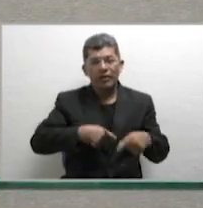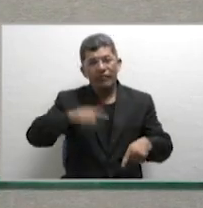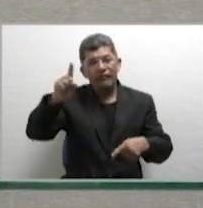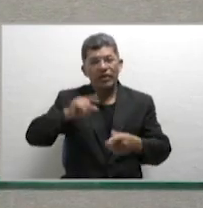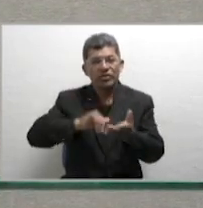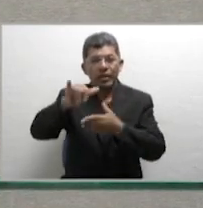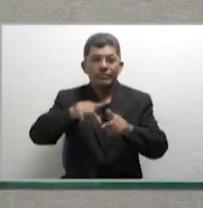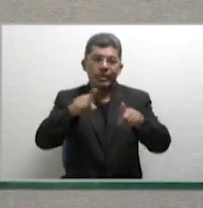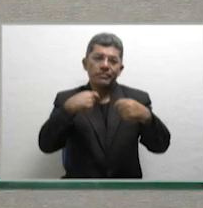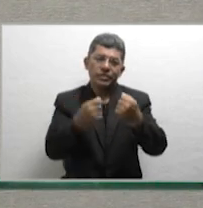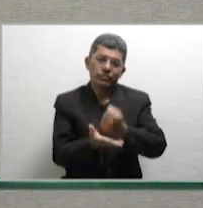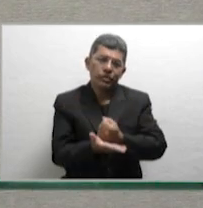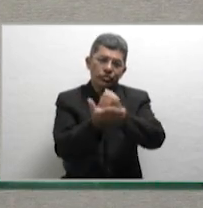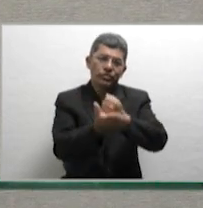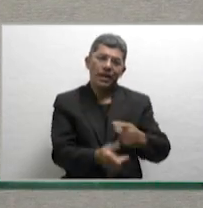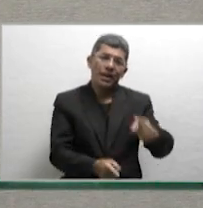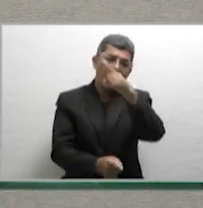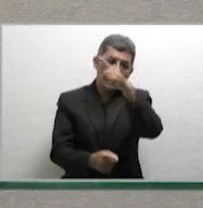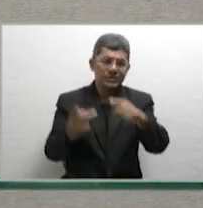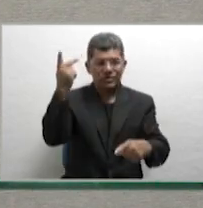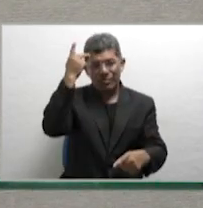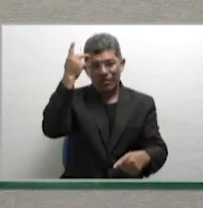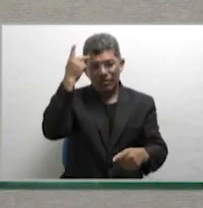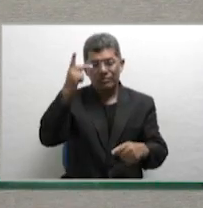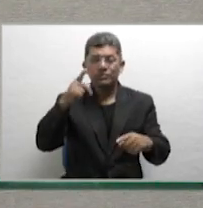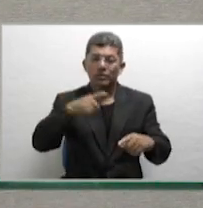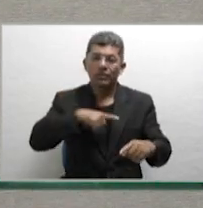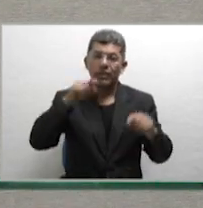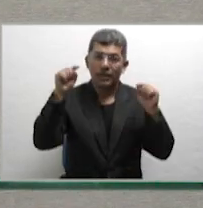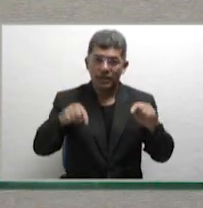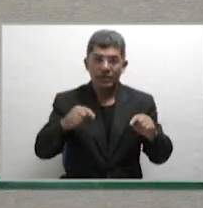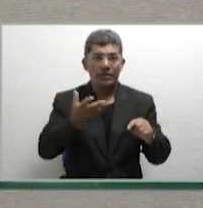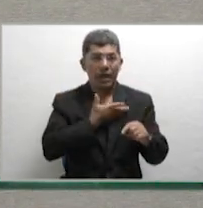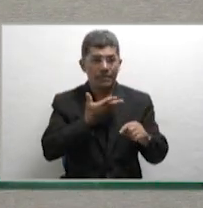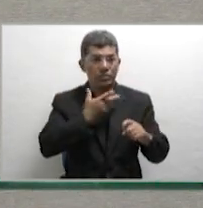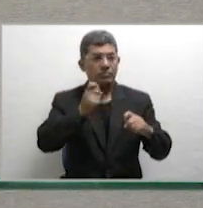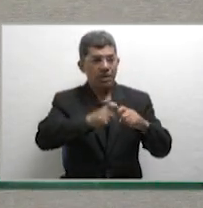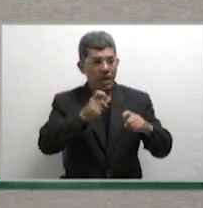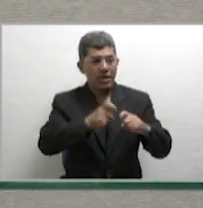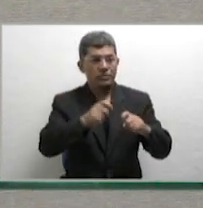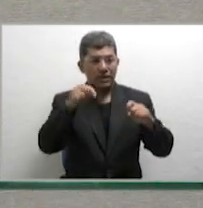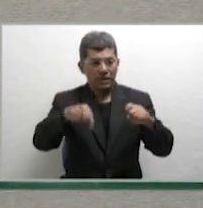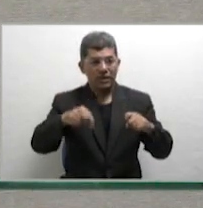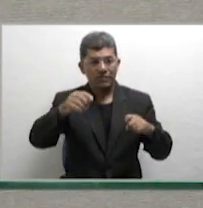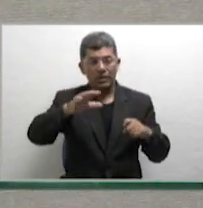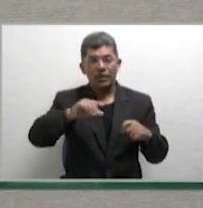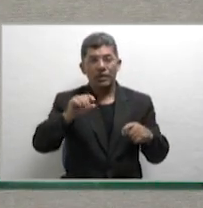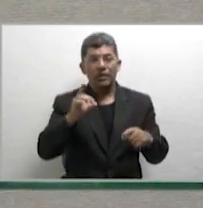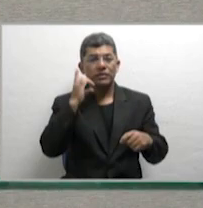precisa de uma ajuda lá em São Paulo. Então, eu sei que nós temos aqui amigos médicos, né, aqui na casa,